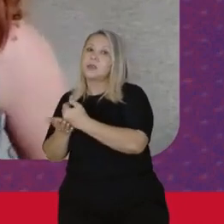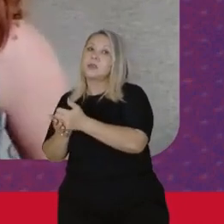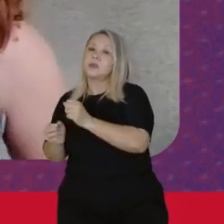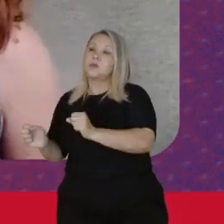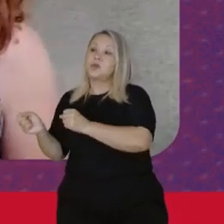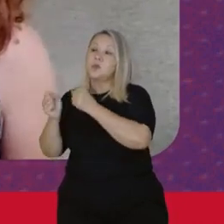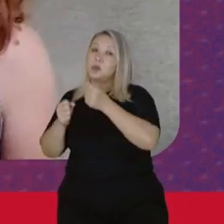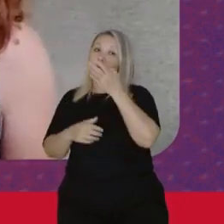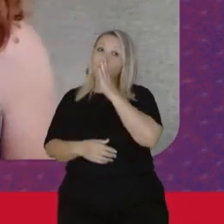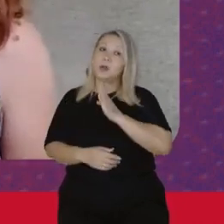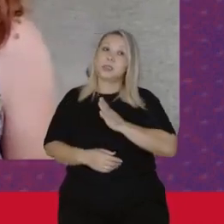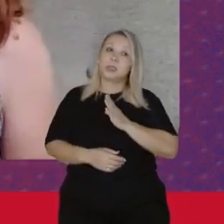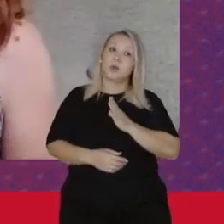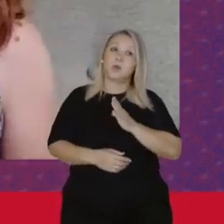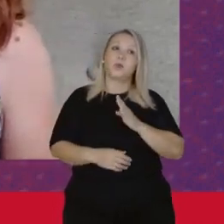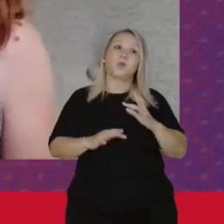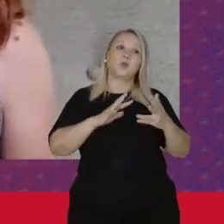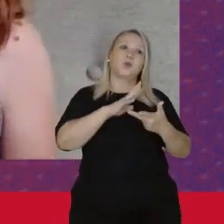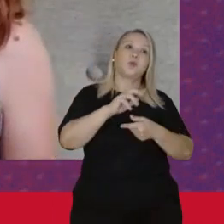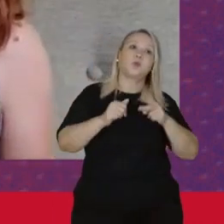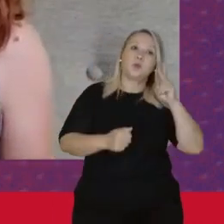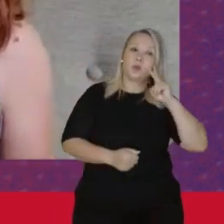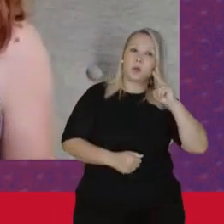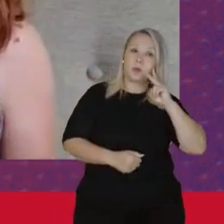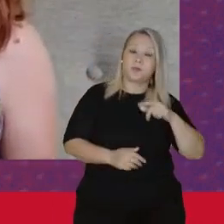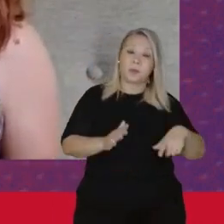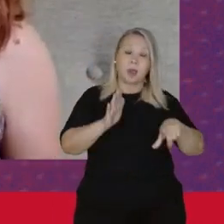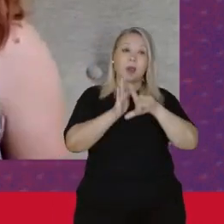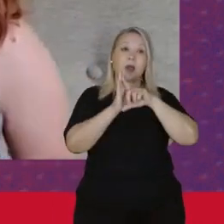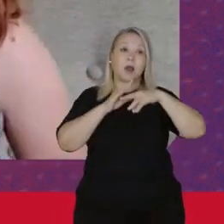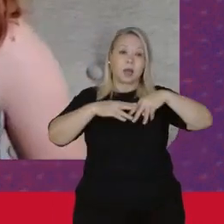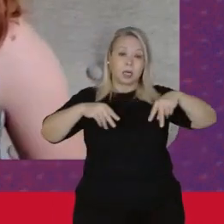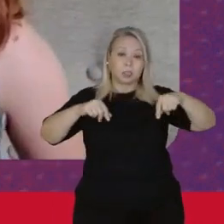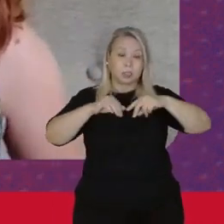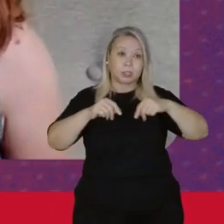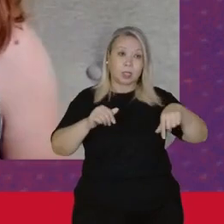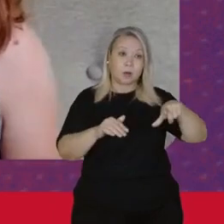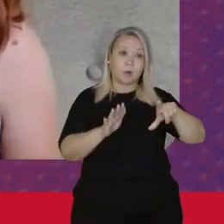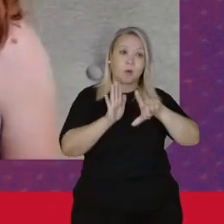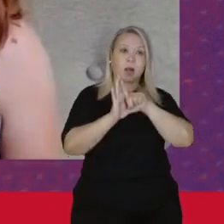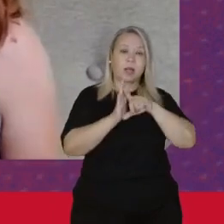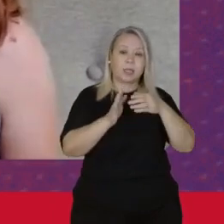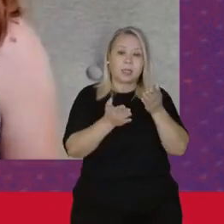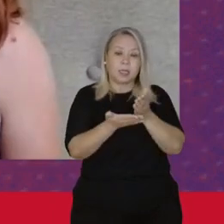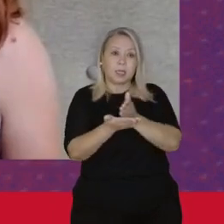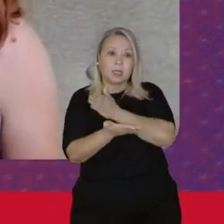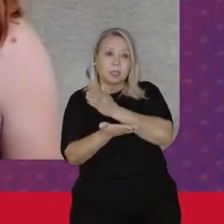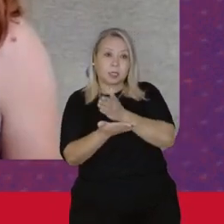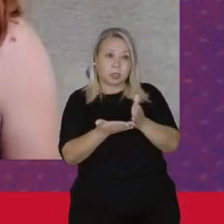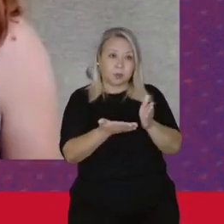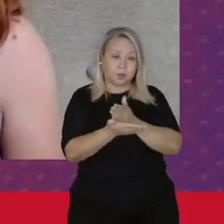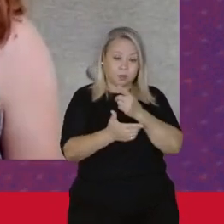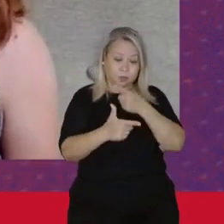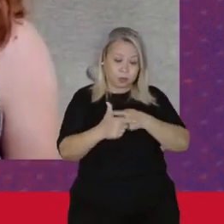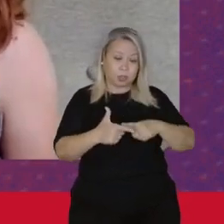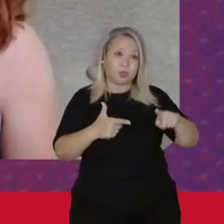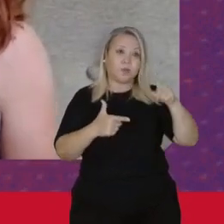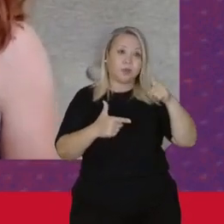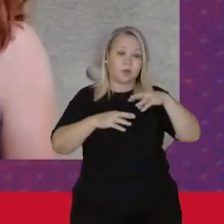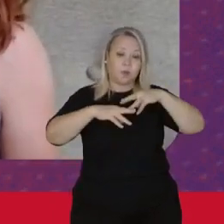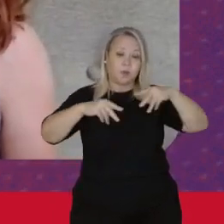mundo, historicamente, né? A gente sabe que a Lei de Terras, né, que foi a lei que dividiu primeiramente as terras no Brasil, é